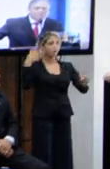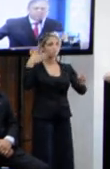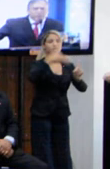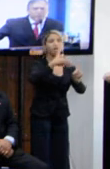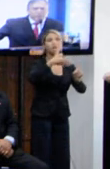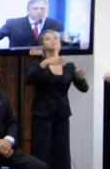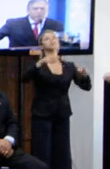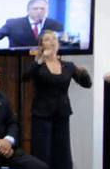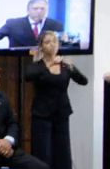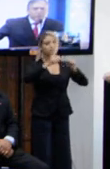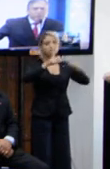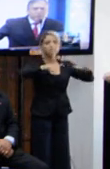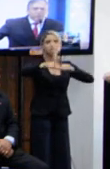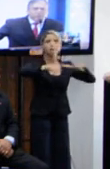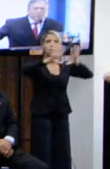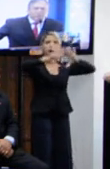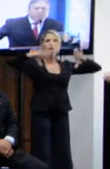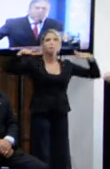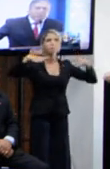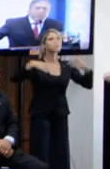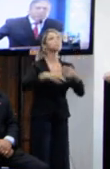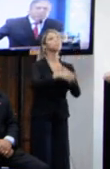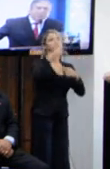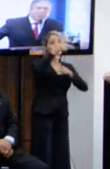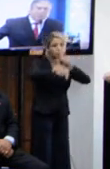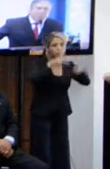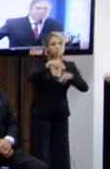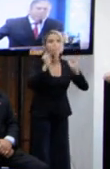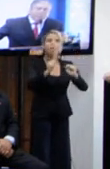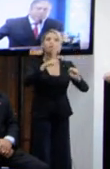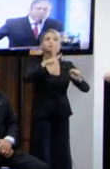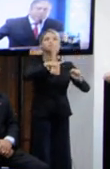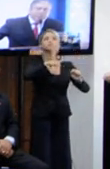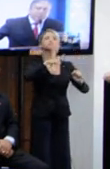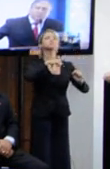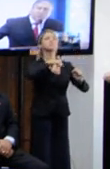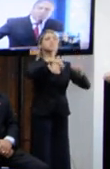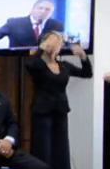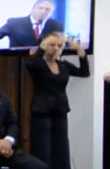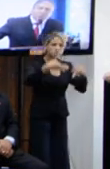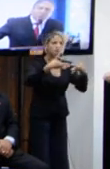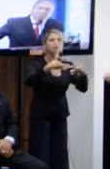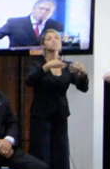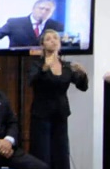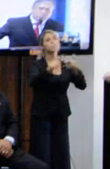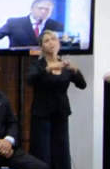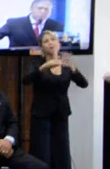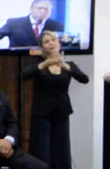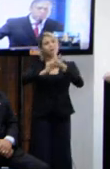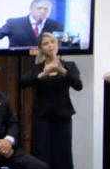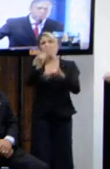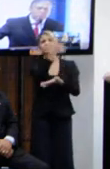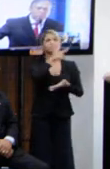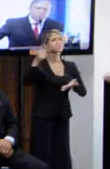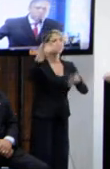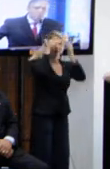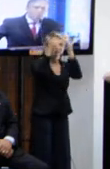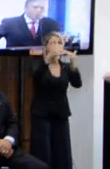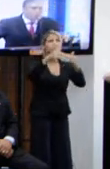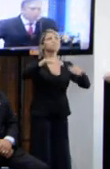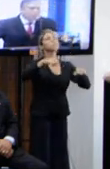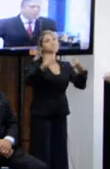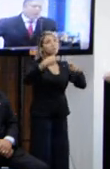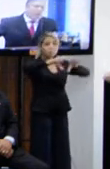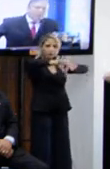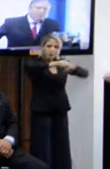de emprego e renda para esse município, para que a gente possa quebrar um paradigma que se instalou durante muito tempo nesse município,